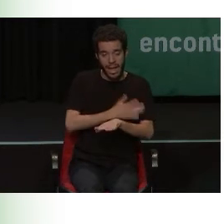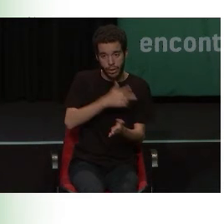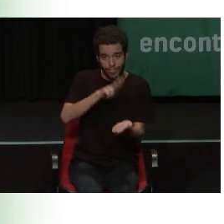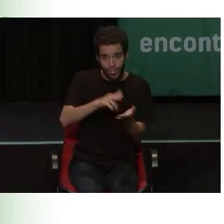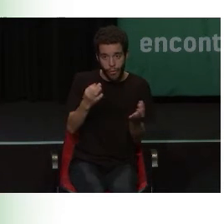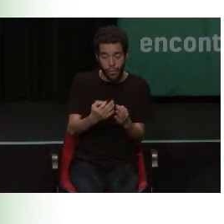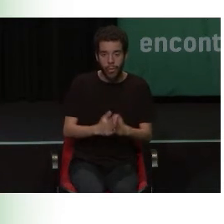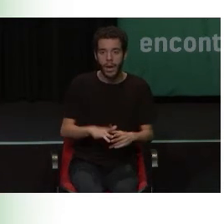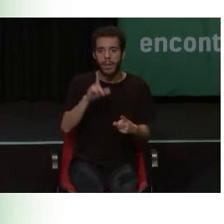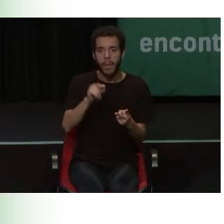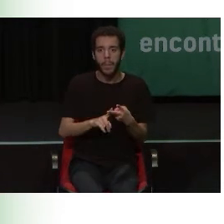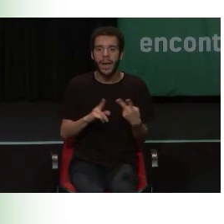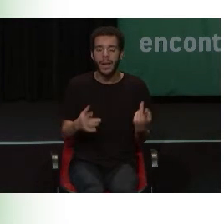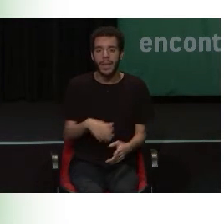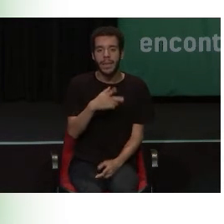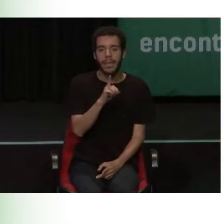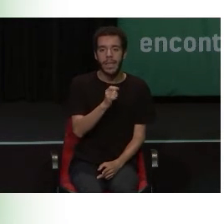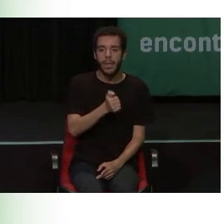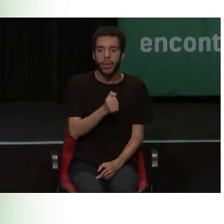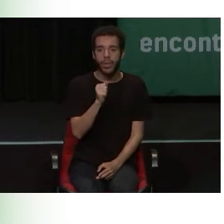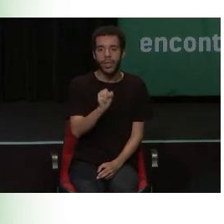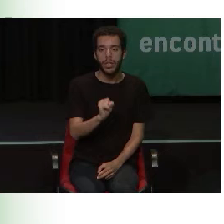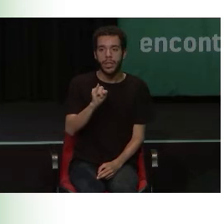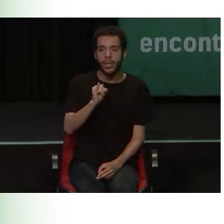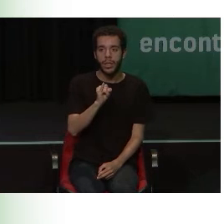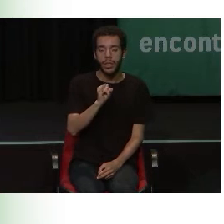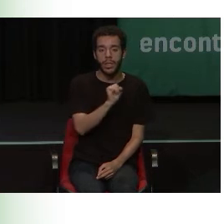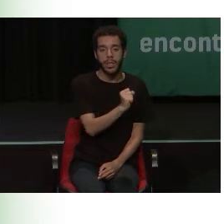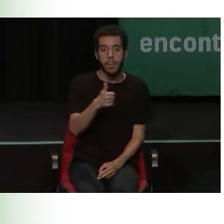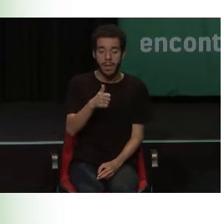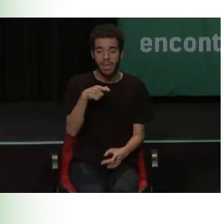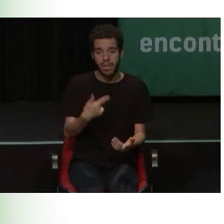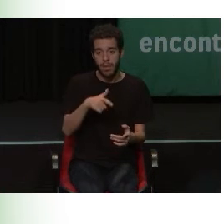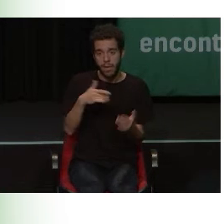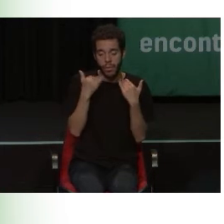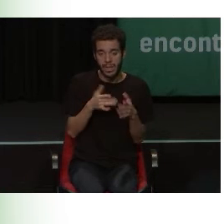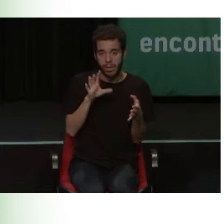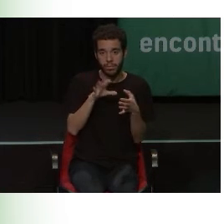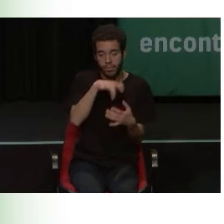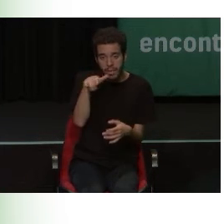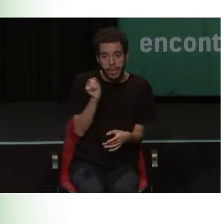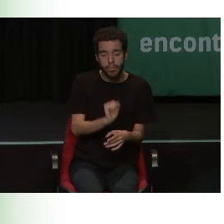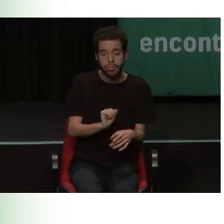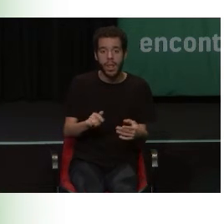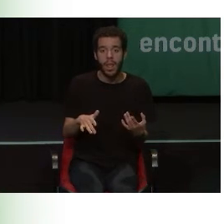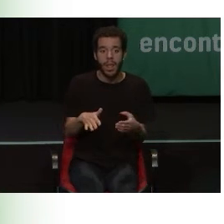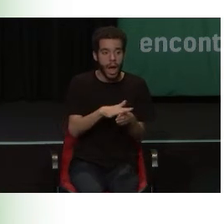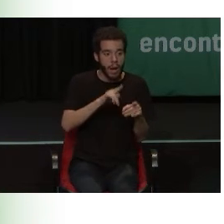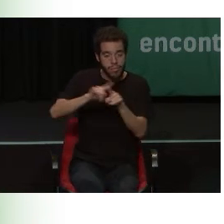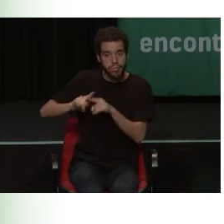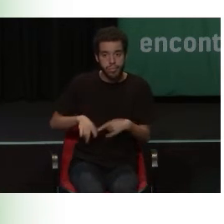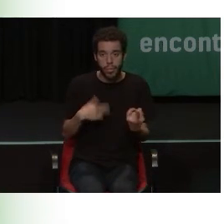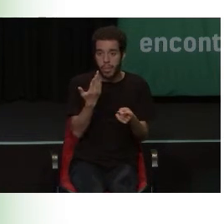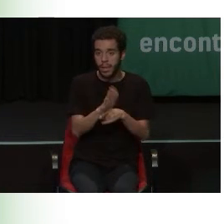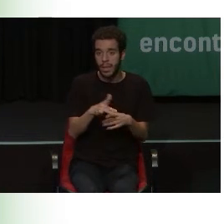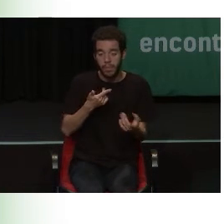de have aceder a 62 already GB de permission to dados have access de to pacientes, many data of diversos dados em patients tempo in real, como a several